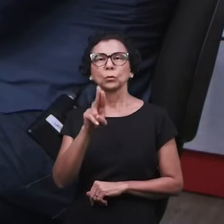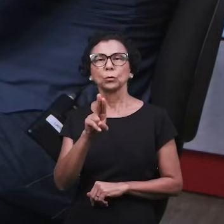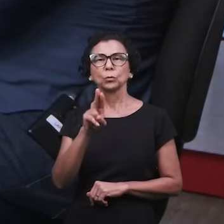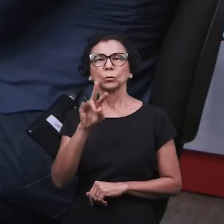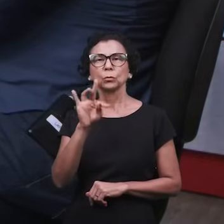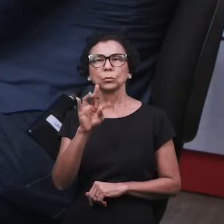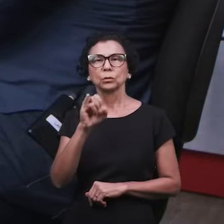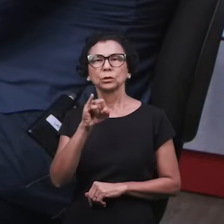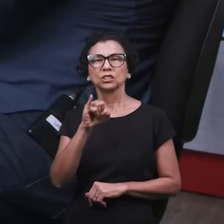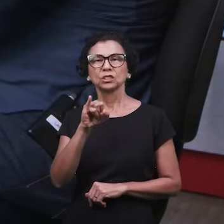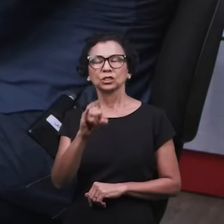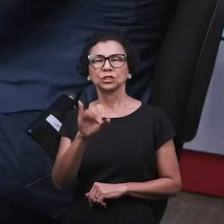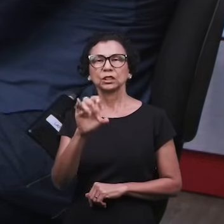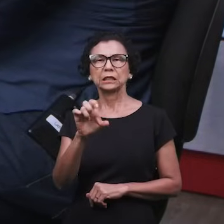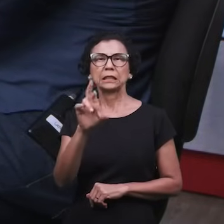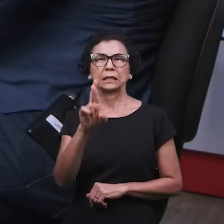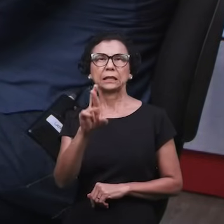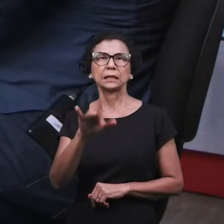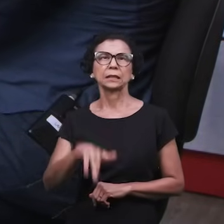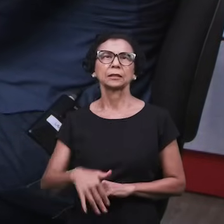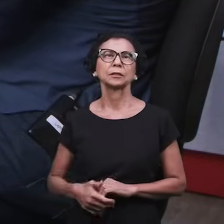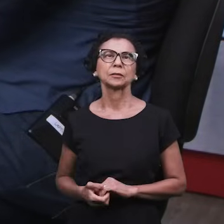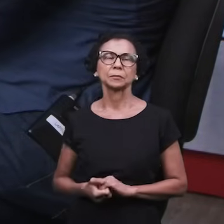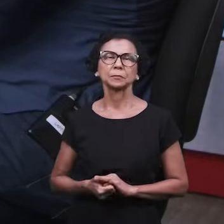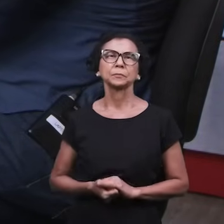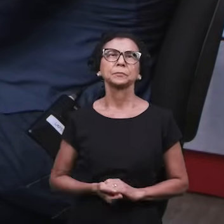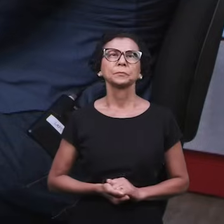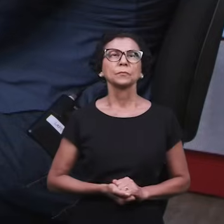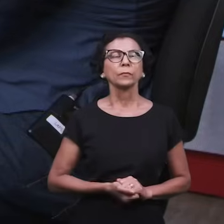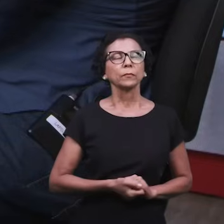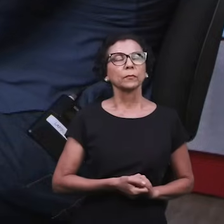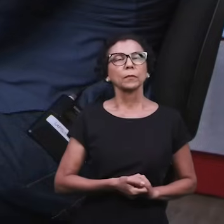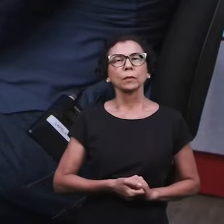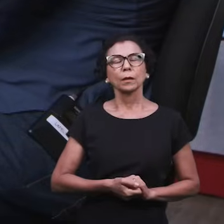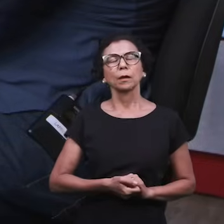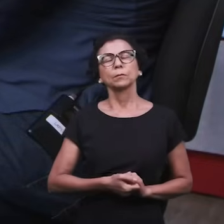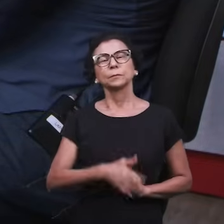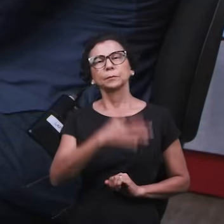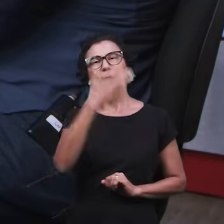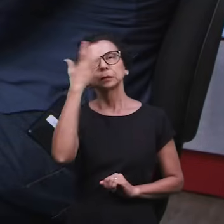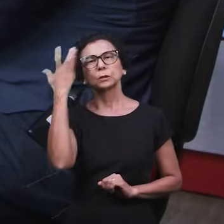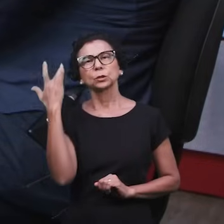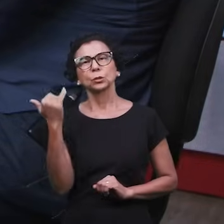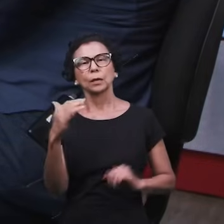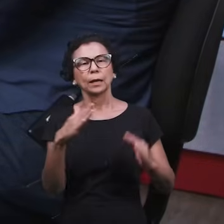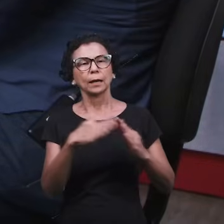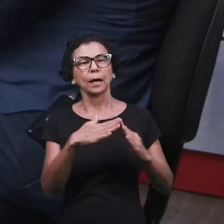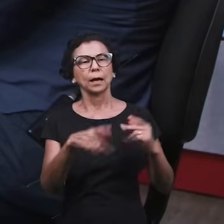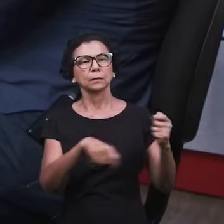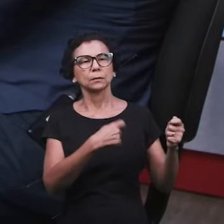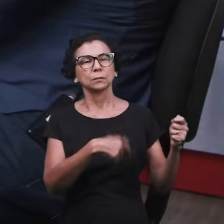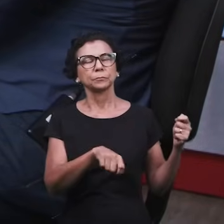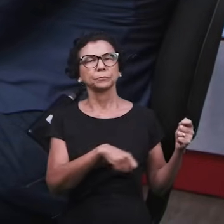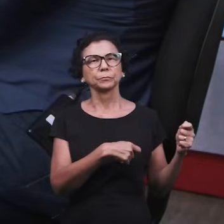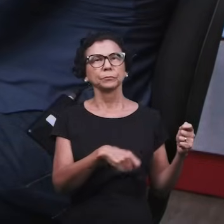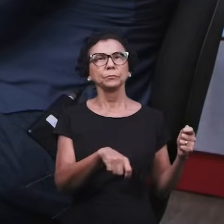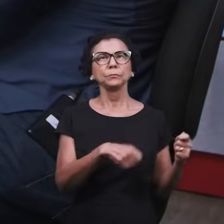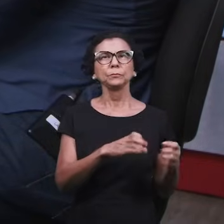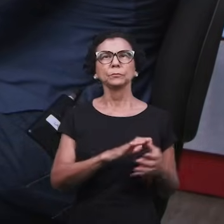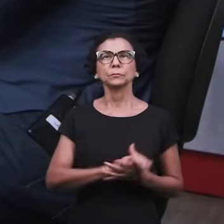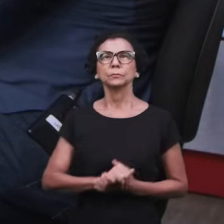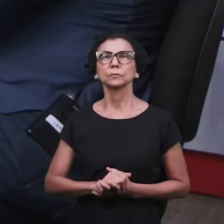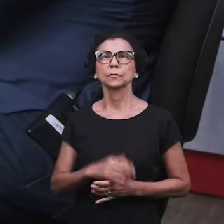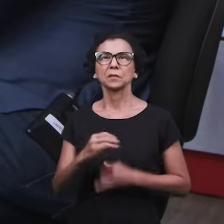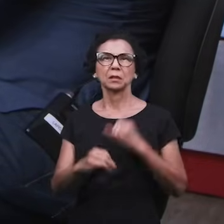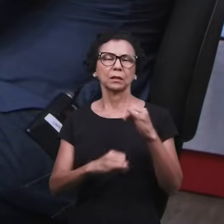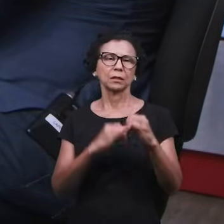Então, o senhor conserta. Tem pessoas que, de repente, estão com algum instrumento em casa. O senhor poderia falar o endereço do senhor, algum endereço